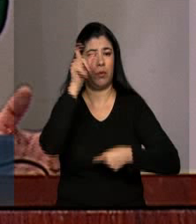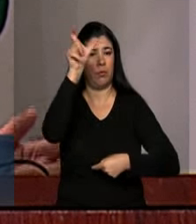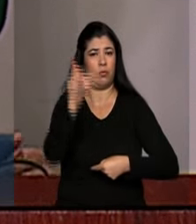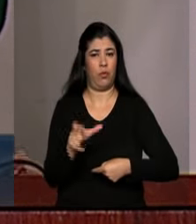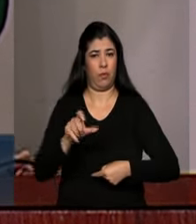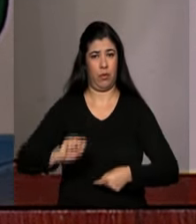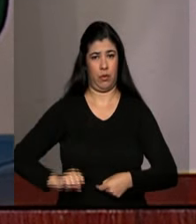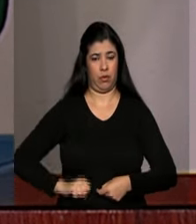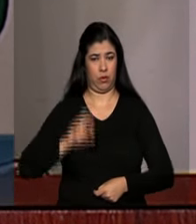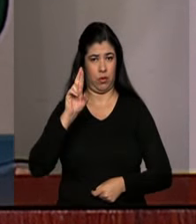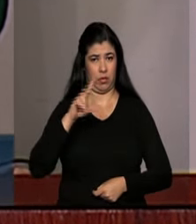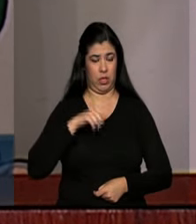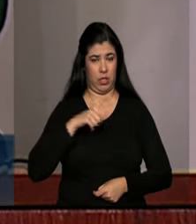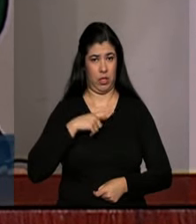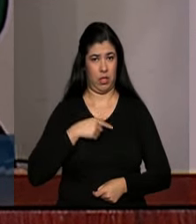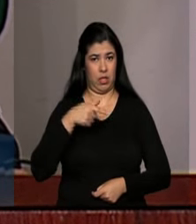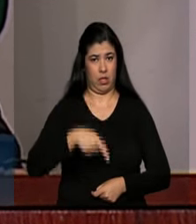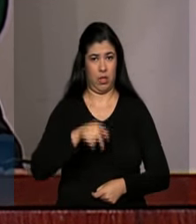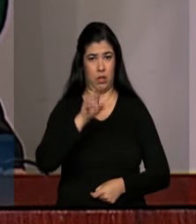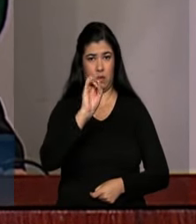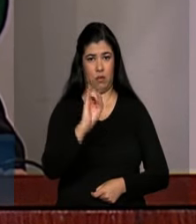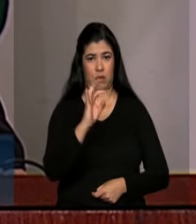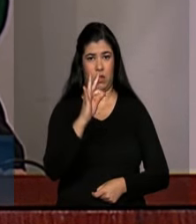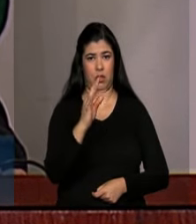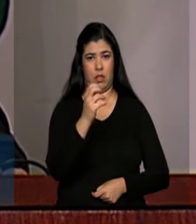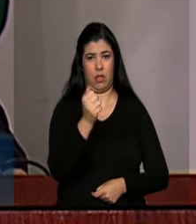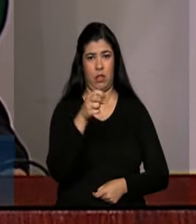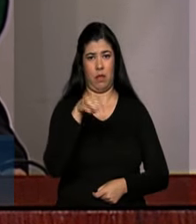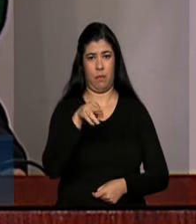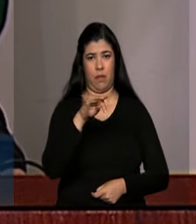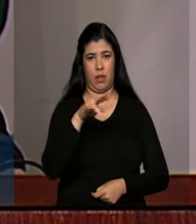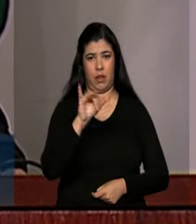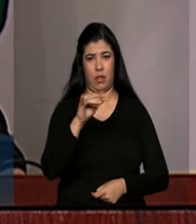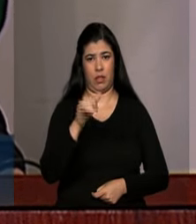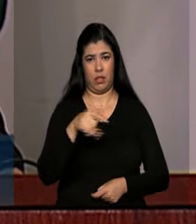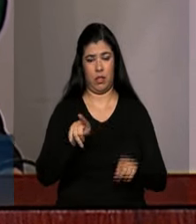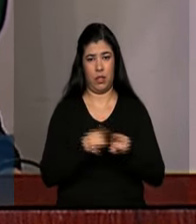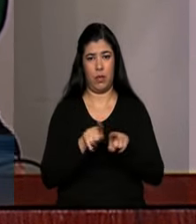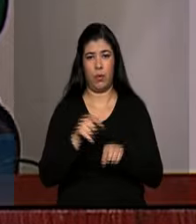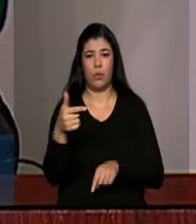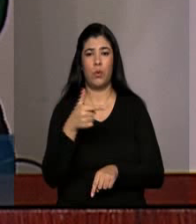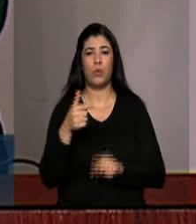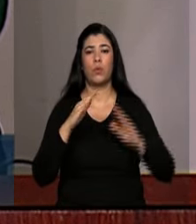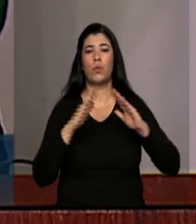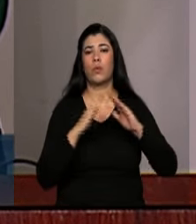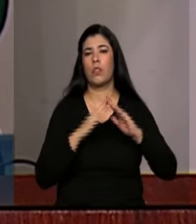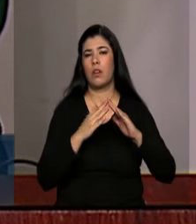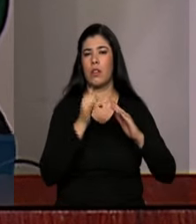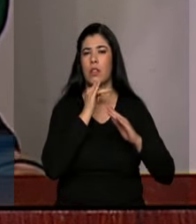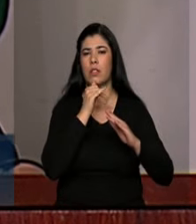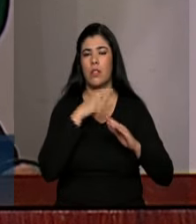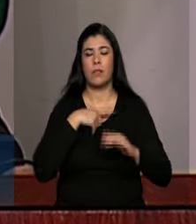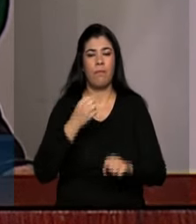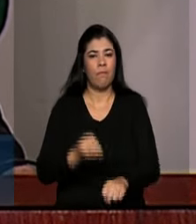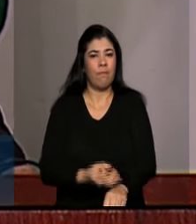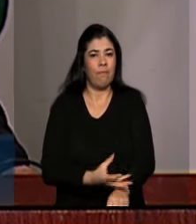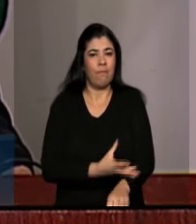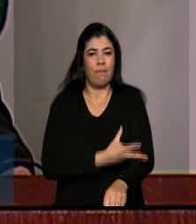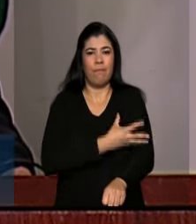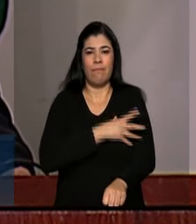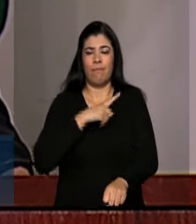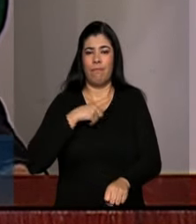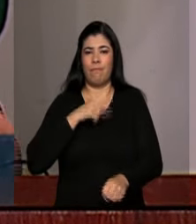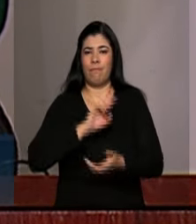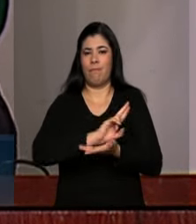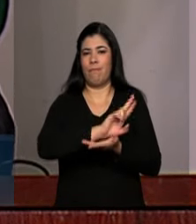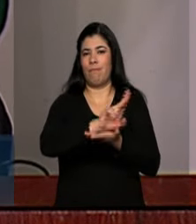uma espécie de segundo lar. É ainda instante de euforia quase incontida para